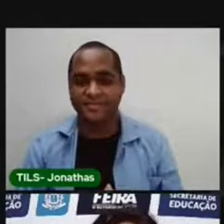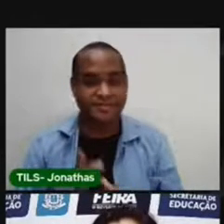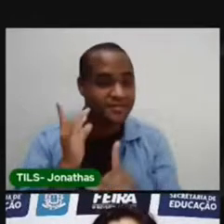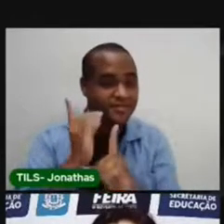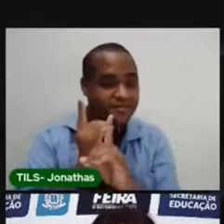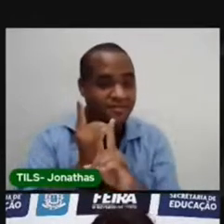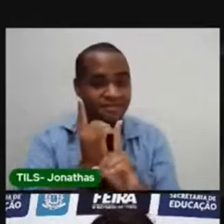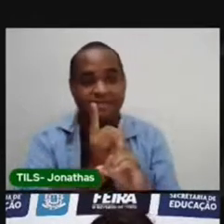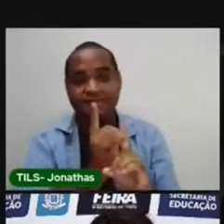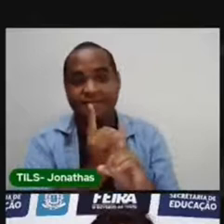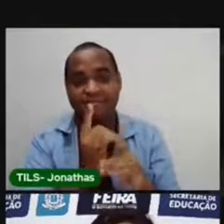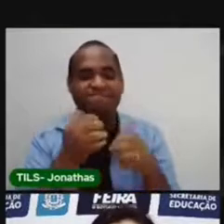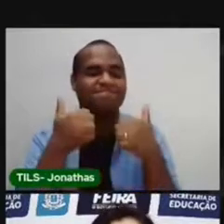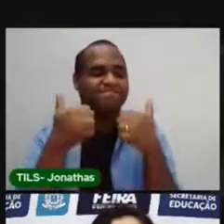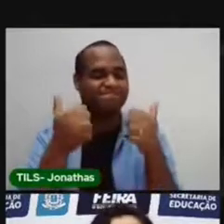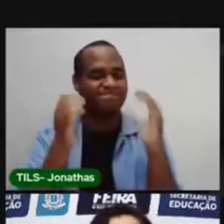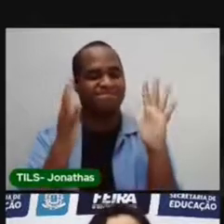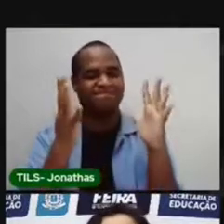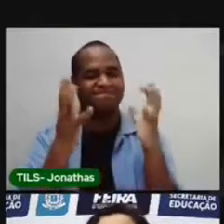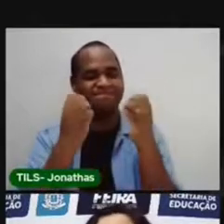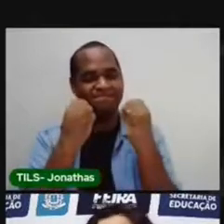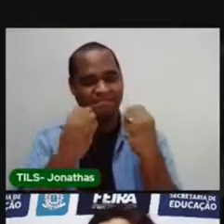Encontrou? Muito bem.